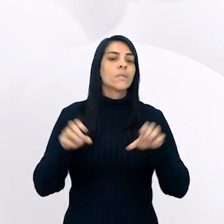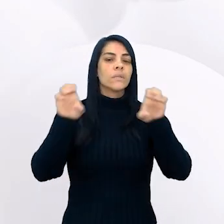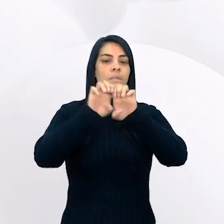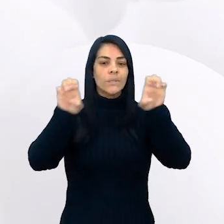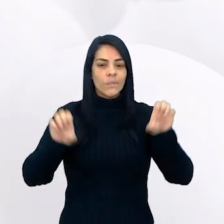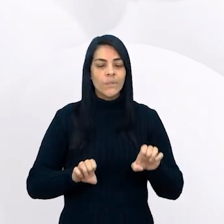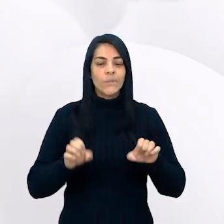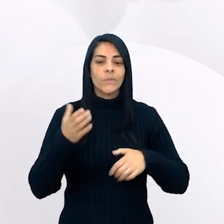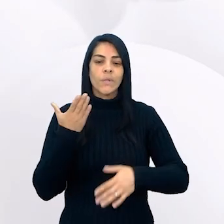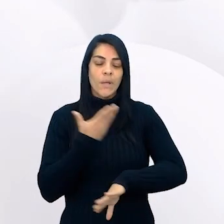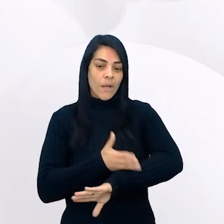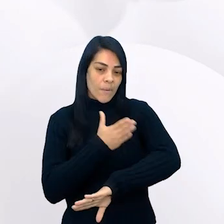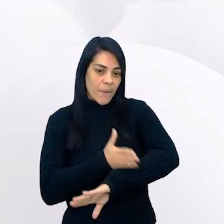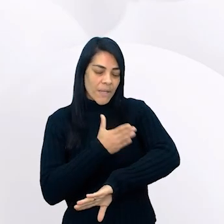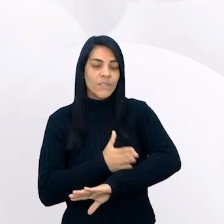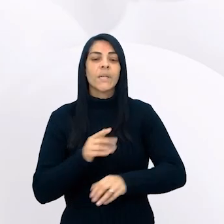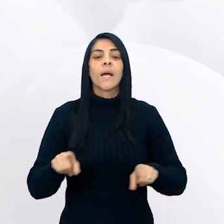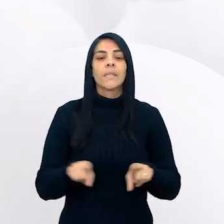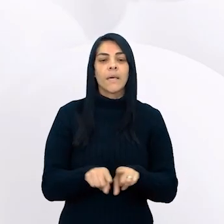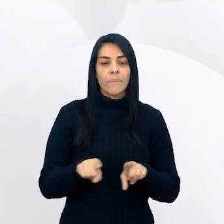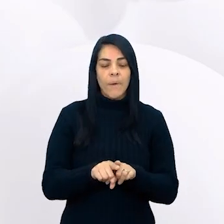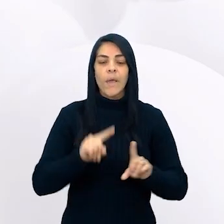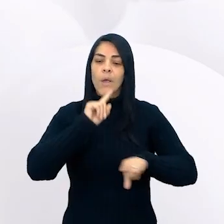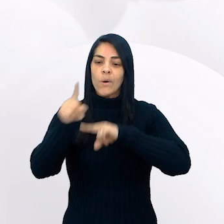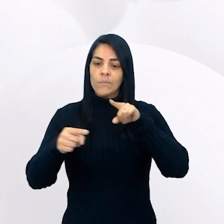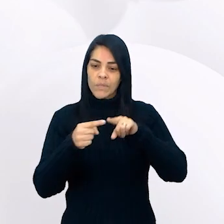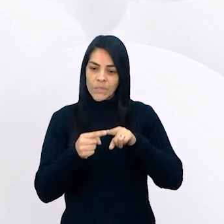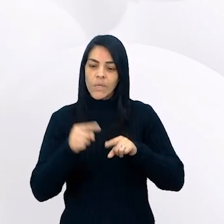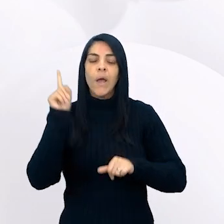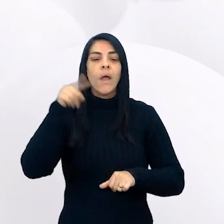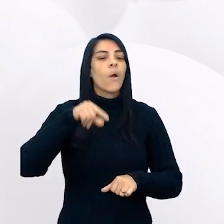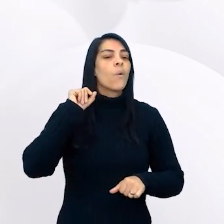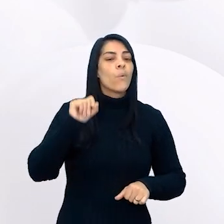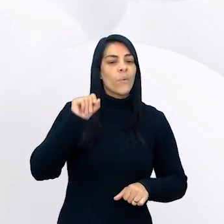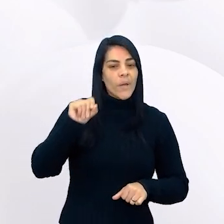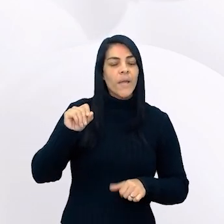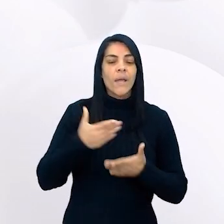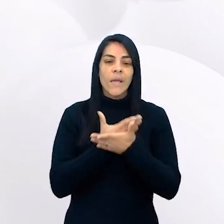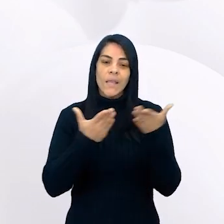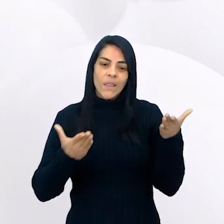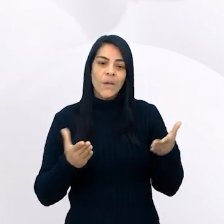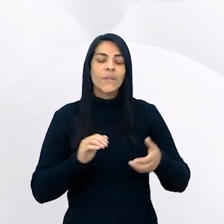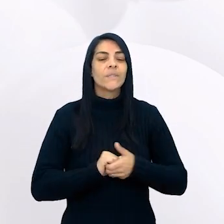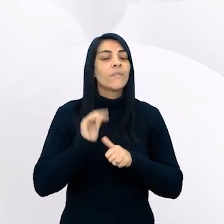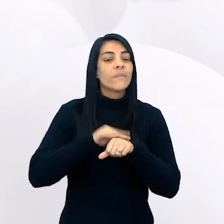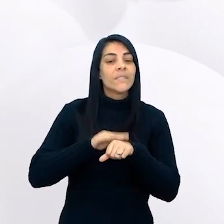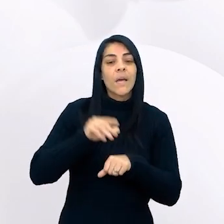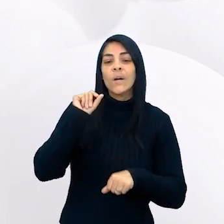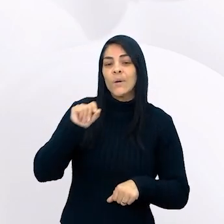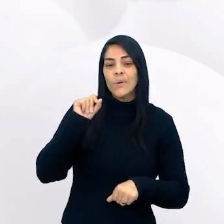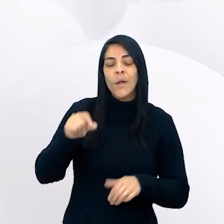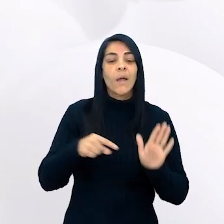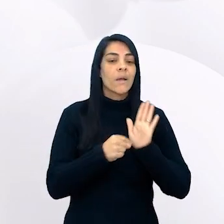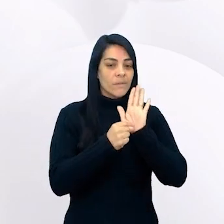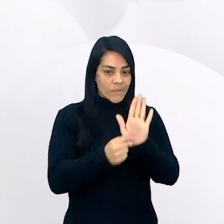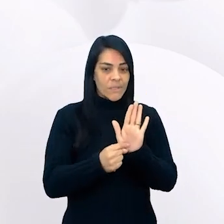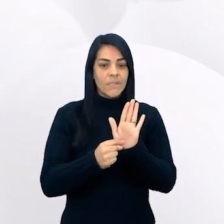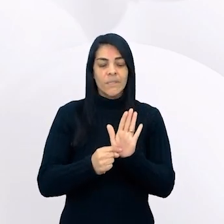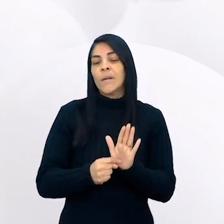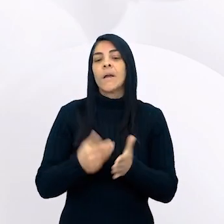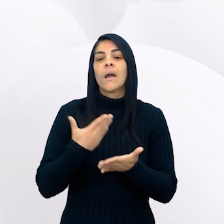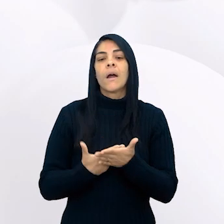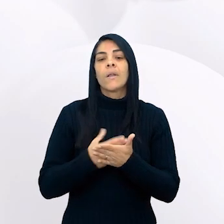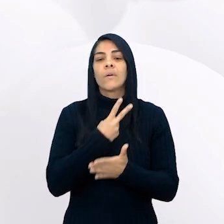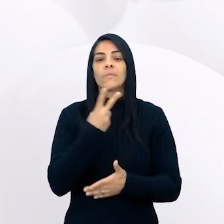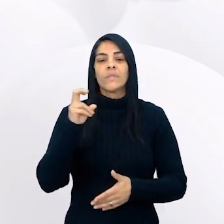do material, e praticar. E o objetivo da pauta, então, tá aí, a gente vai pegar, apresentar a aula